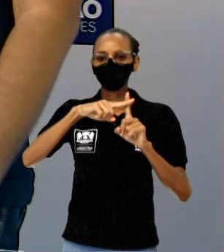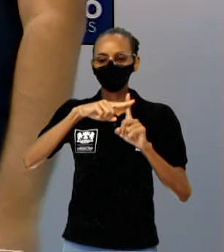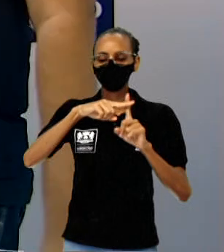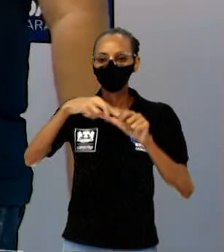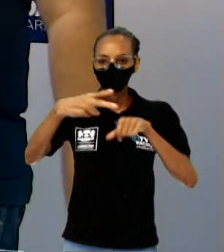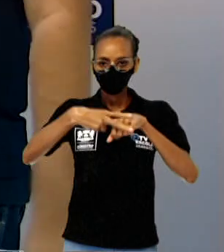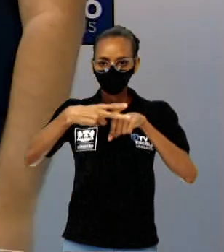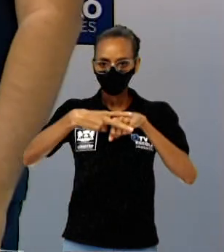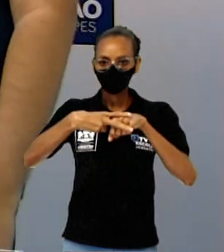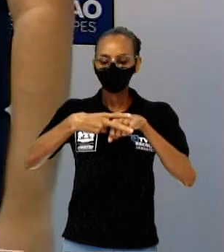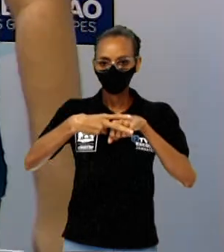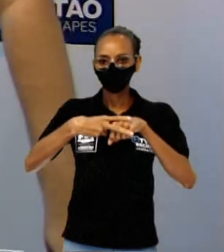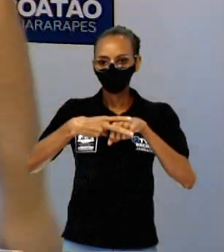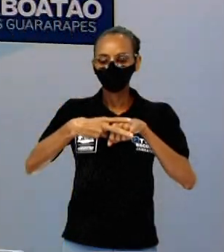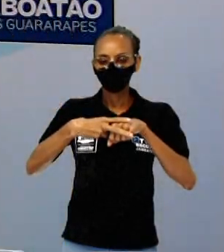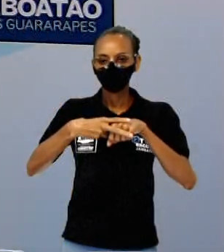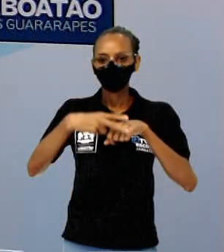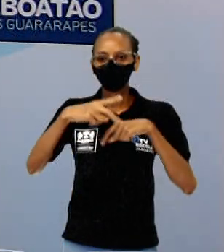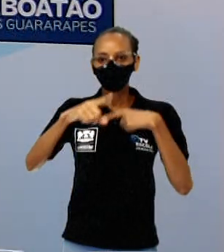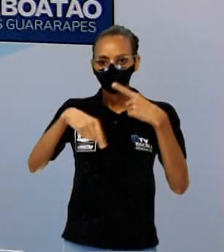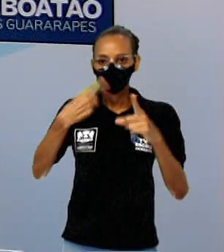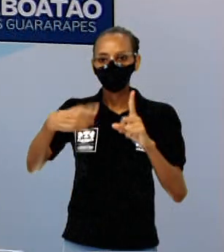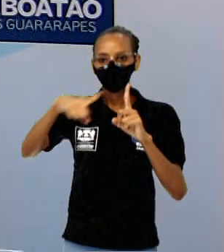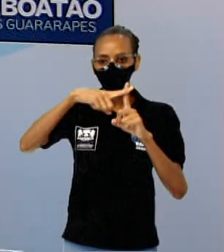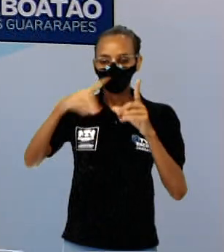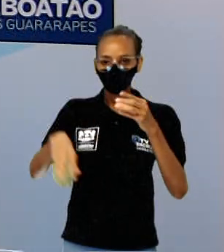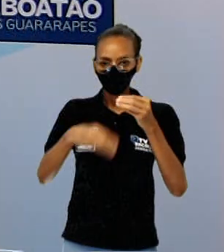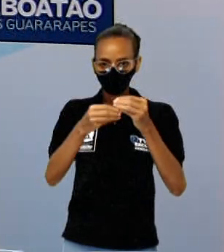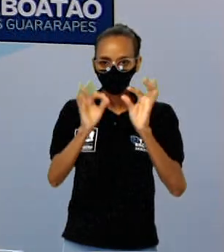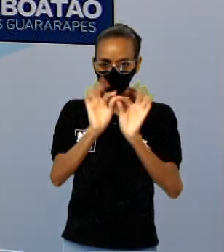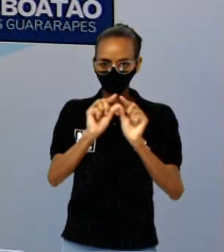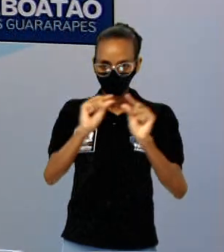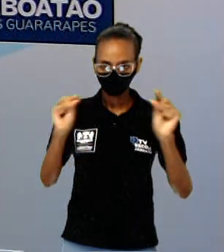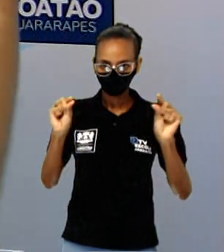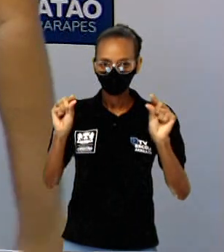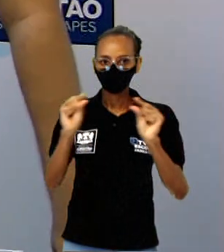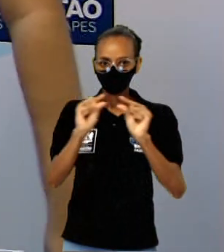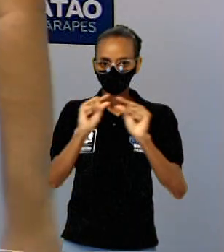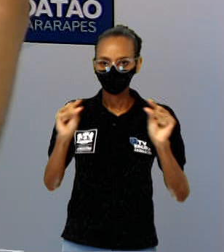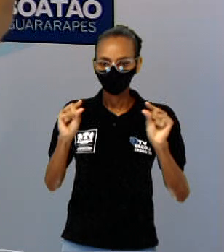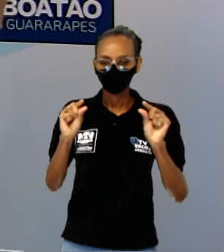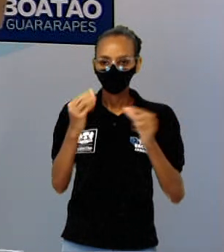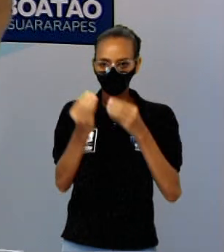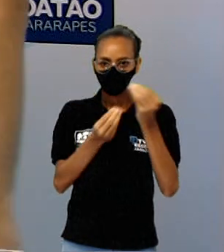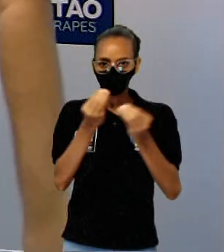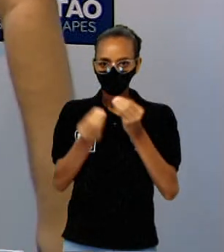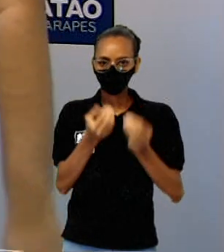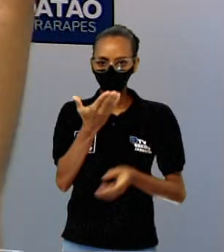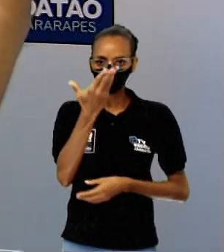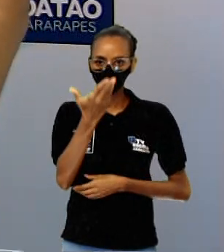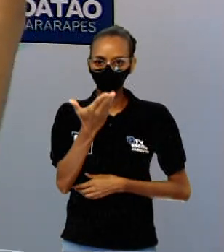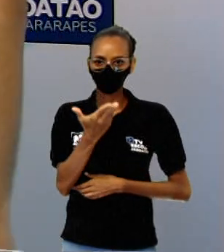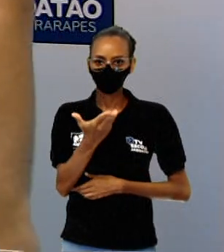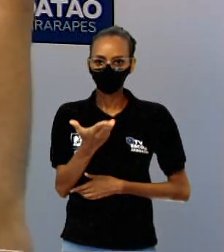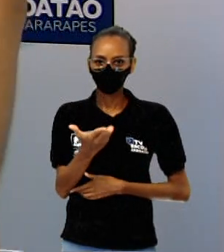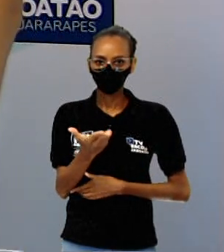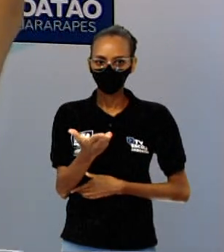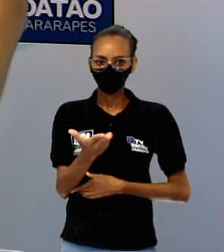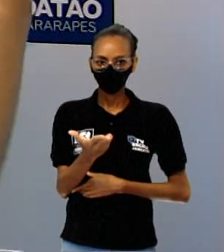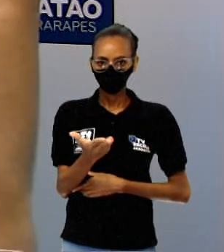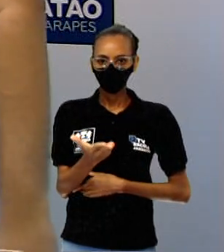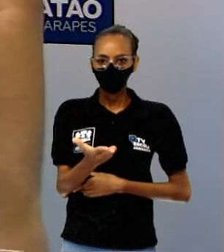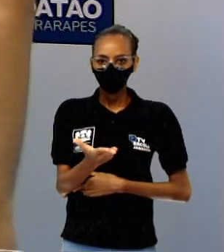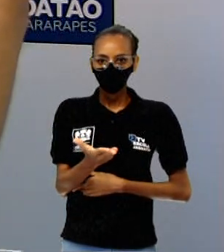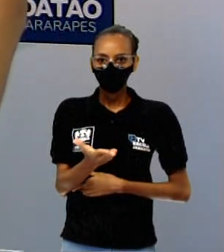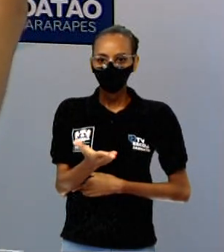speak yesterday? Did you swim yesterday? Did he buy the book? Did she pay Julia's money? Did he